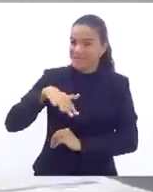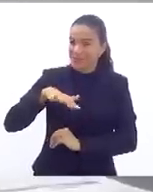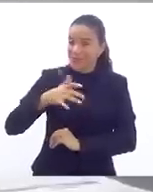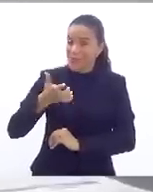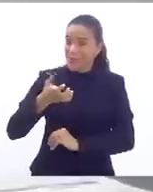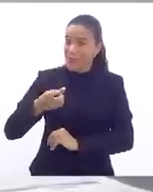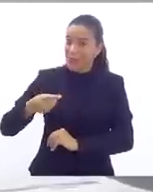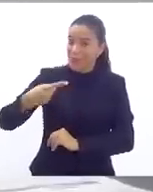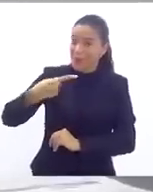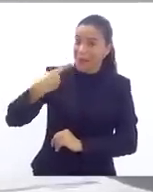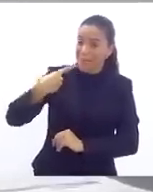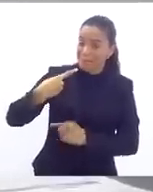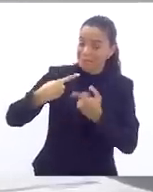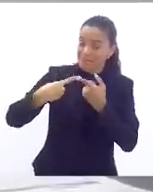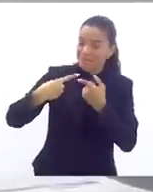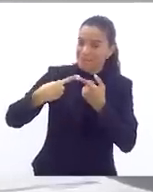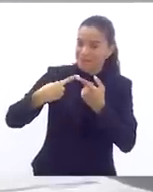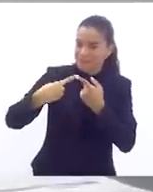na primeira